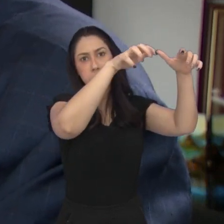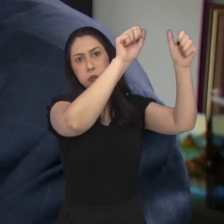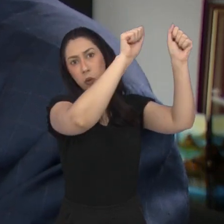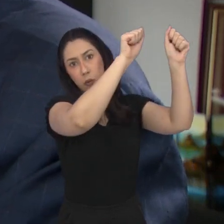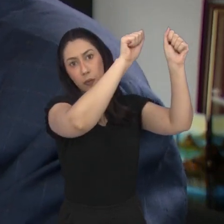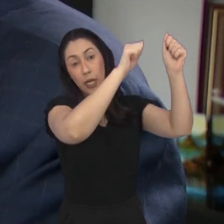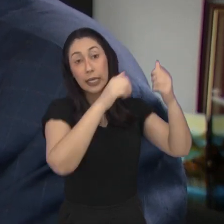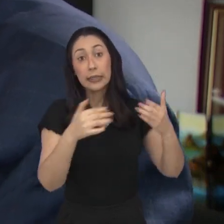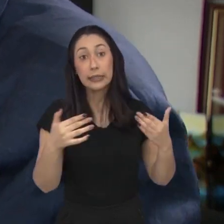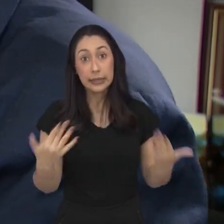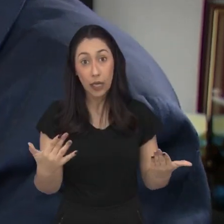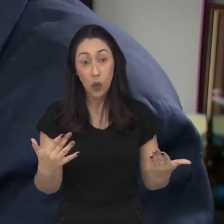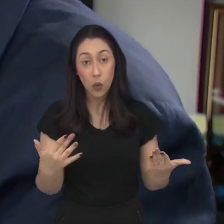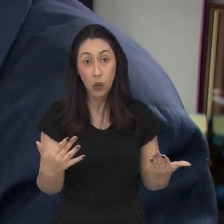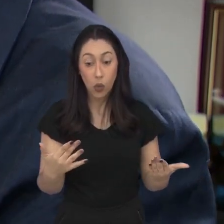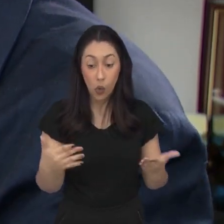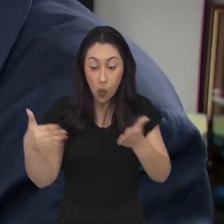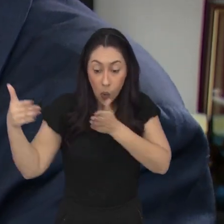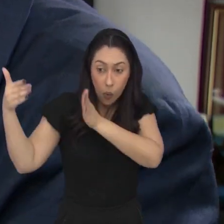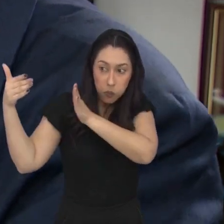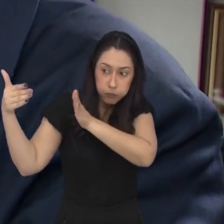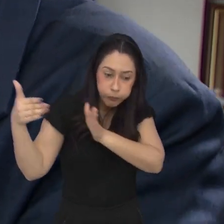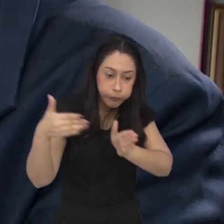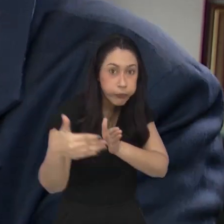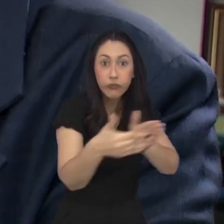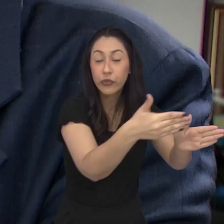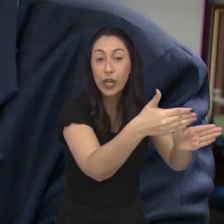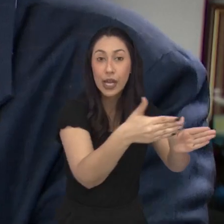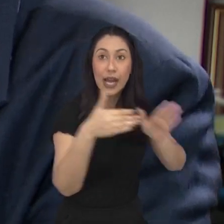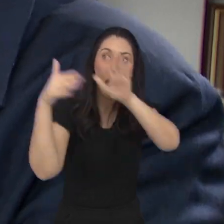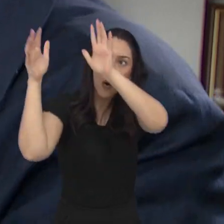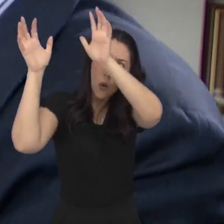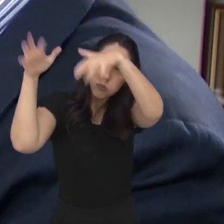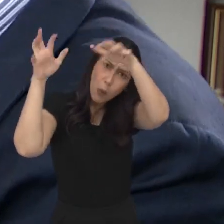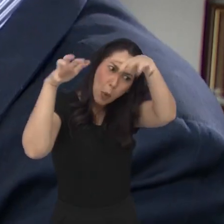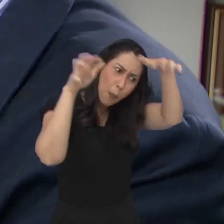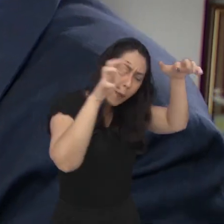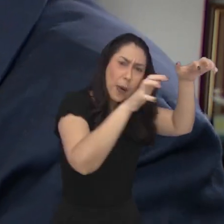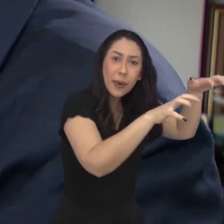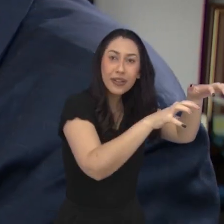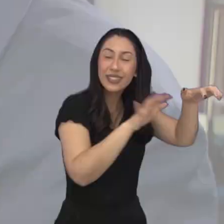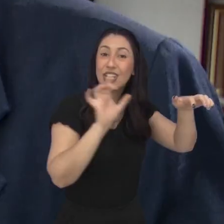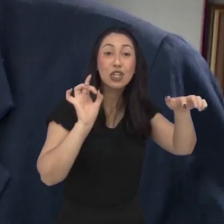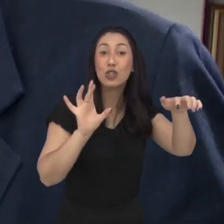lenta. Ou seja, a água que deveria cair num caminho longo, cai